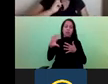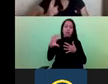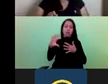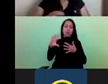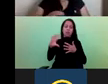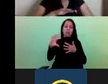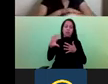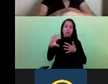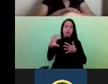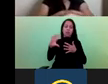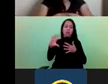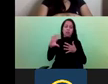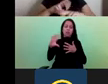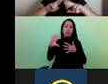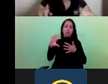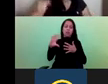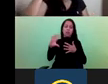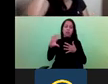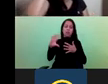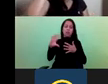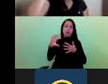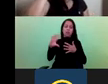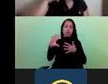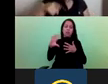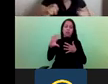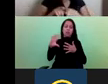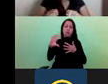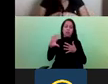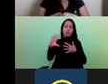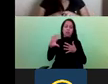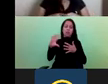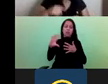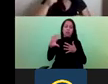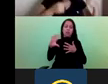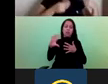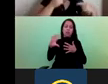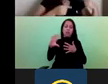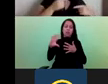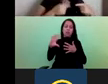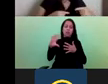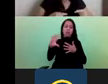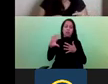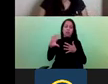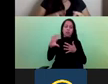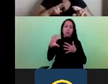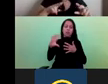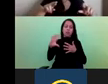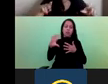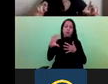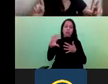de pensamento crítico, diversidade de pensamento político, diversidade até de